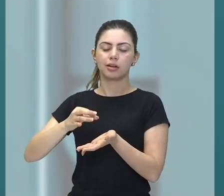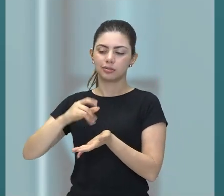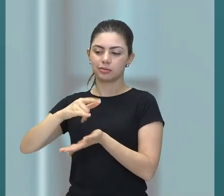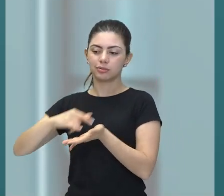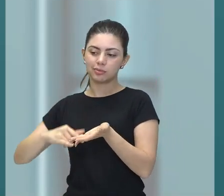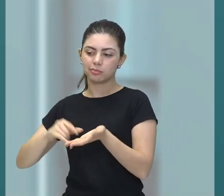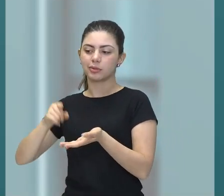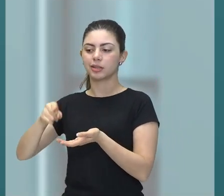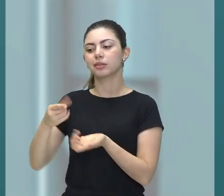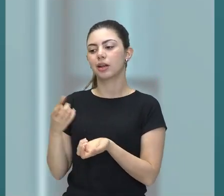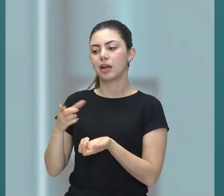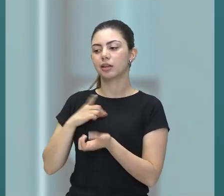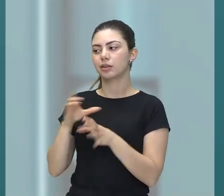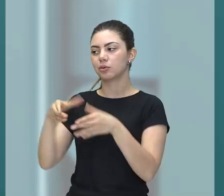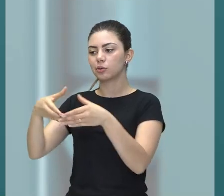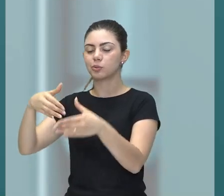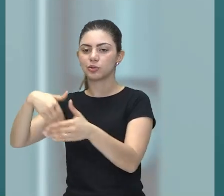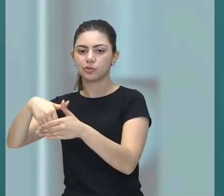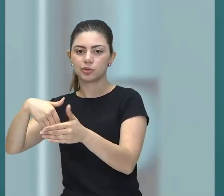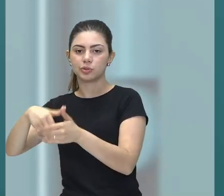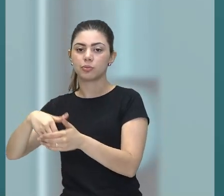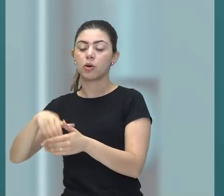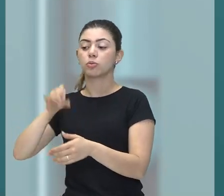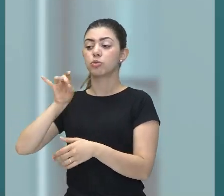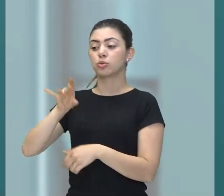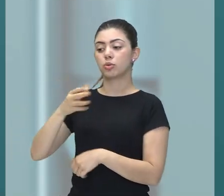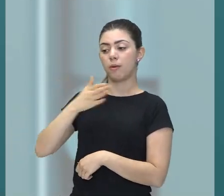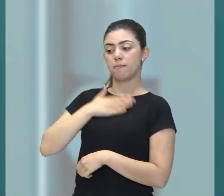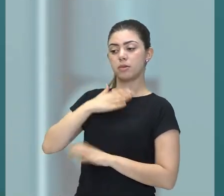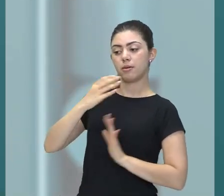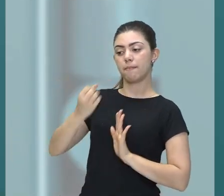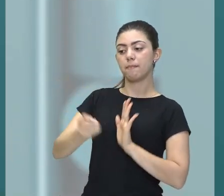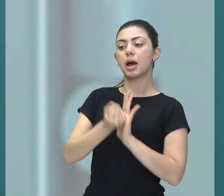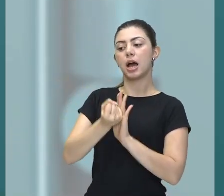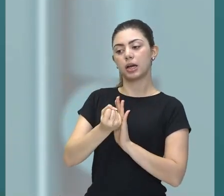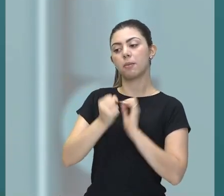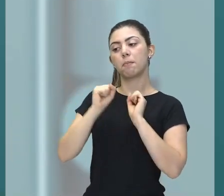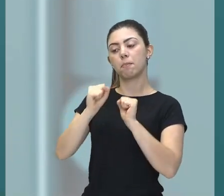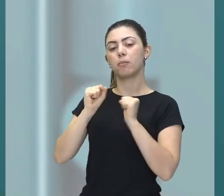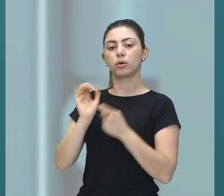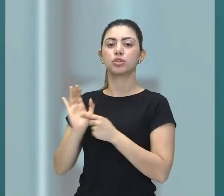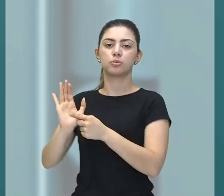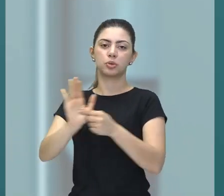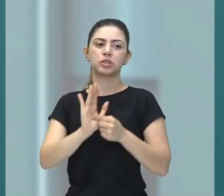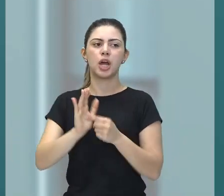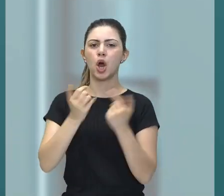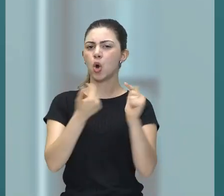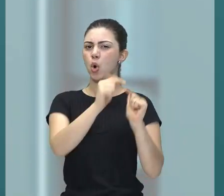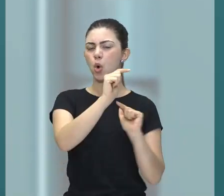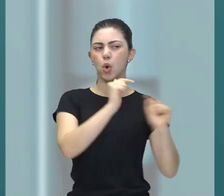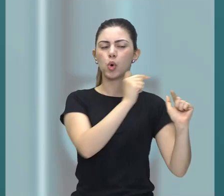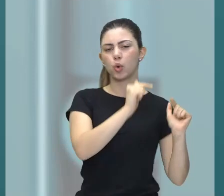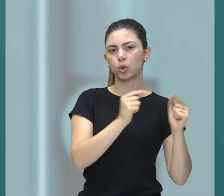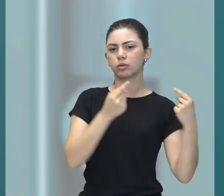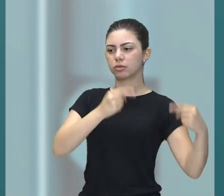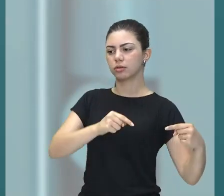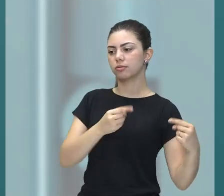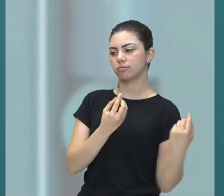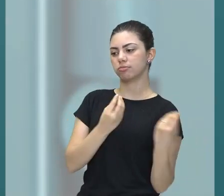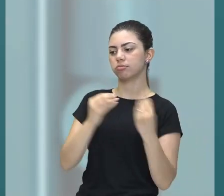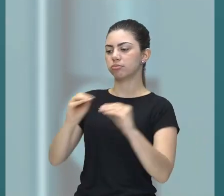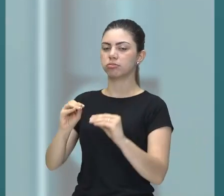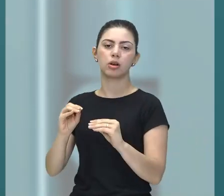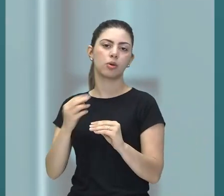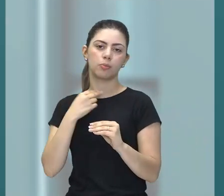com um evento, que somente a marca dele, daquele produto, pode aparecer ali. Nenhum outro concorrente não pode mais.